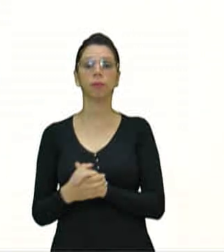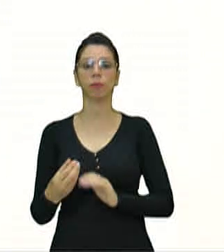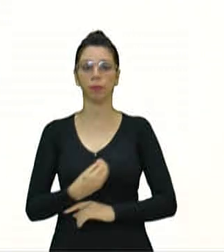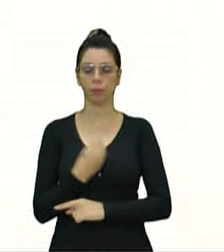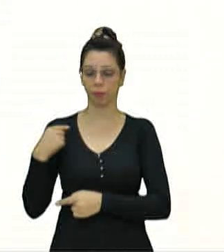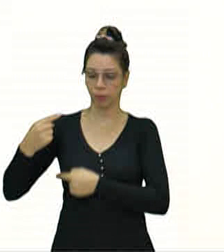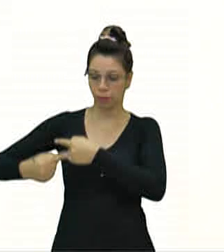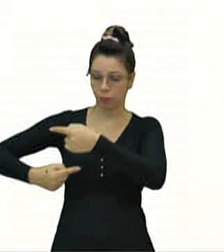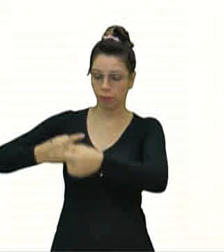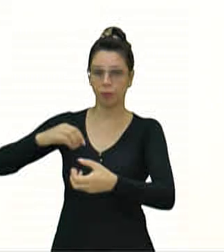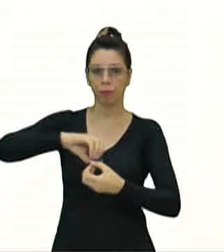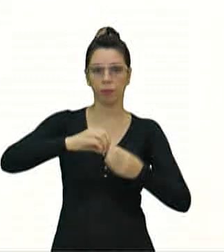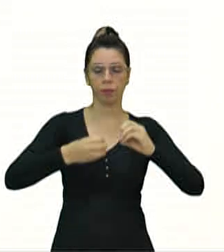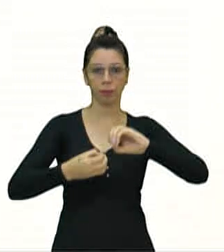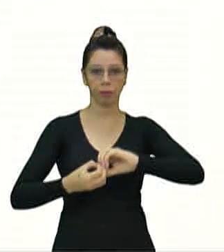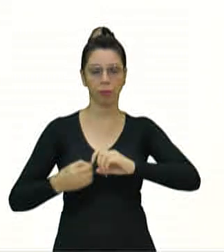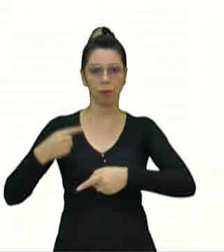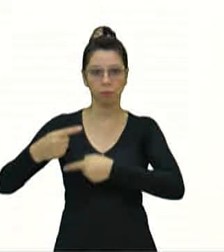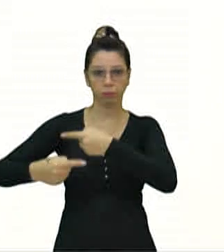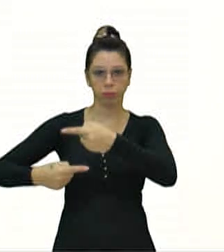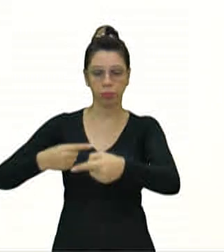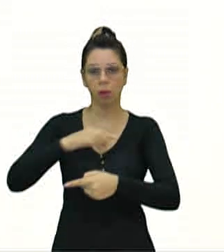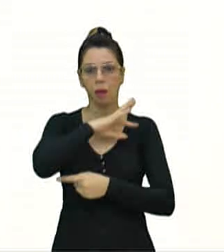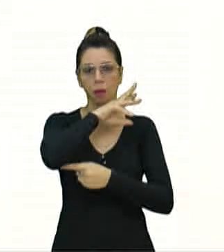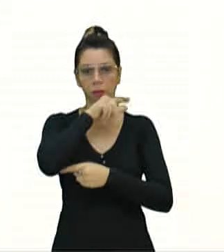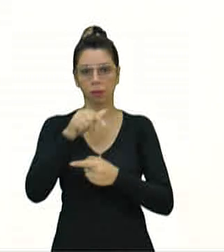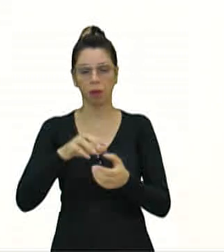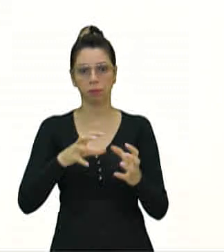uma evolução mais rápida das espécies.